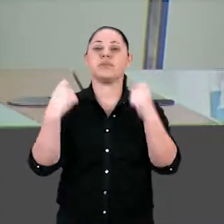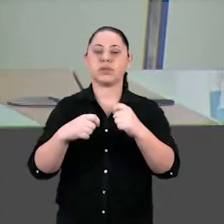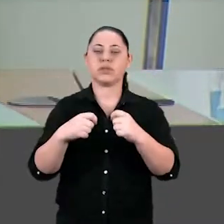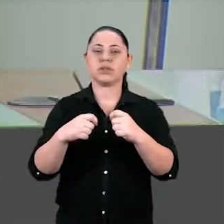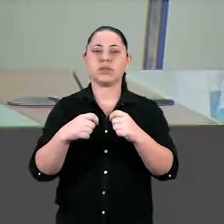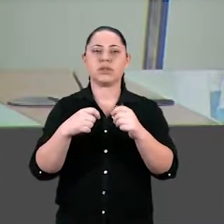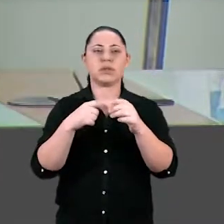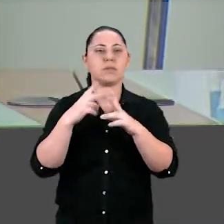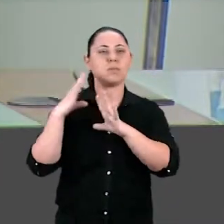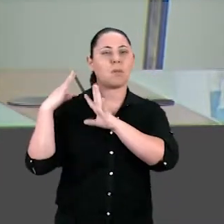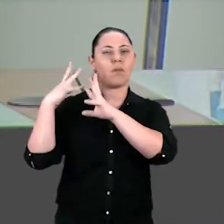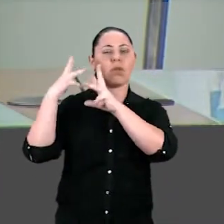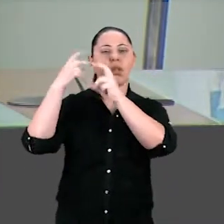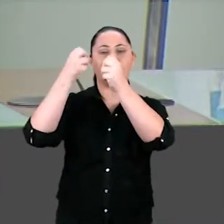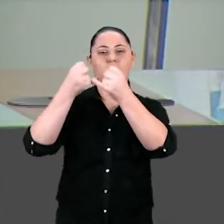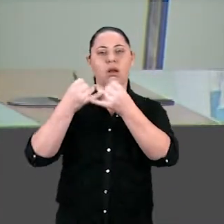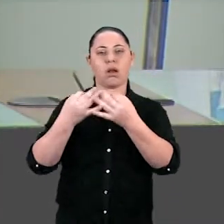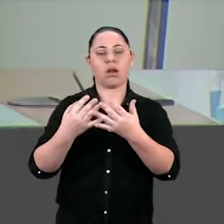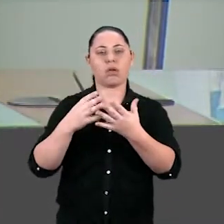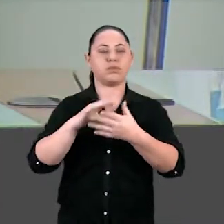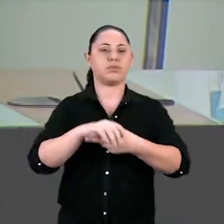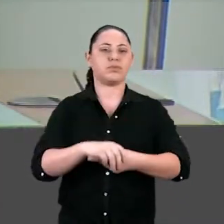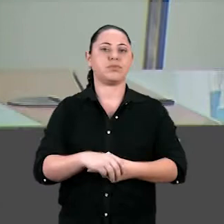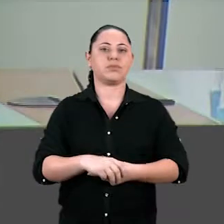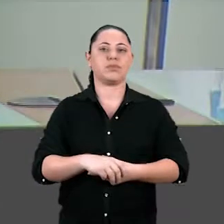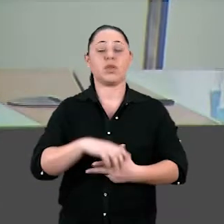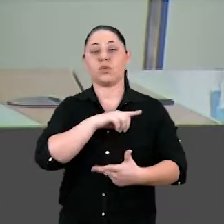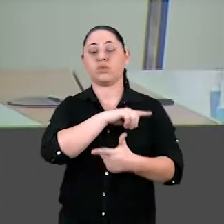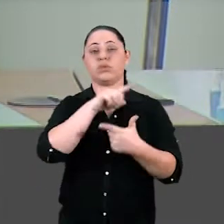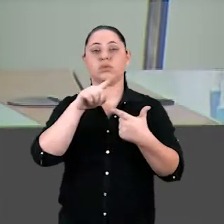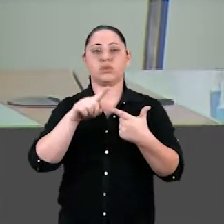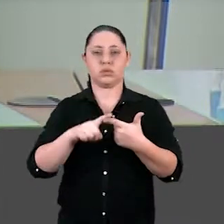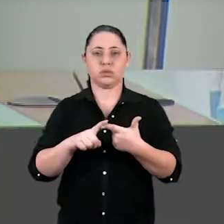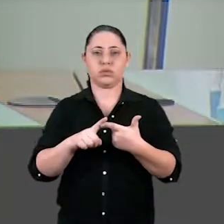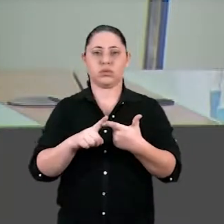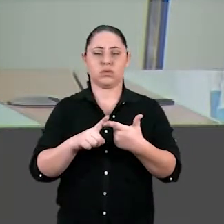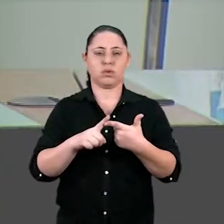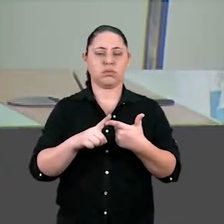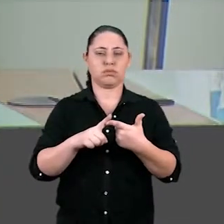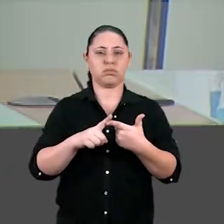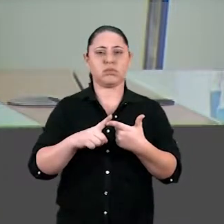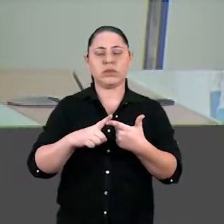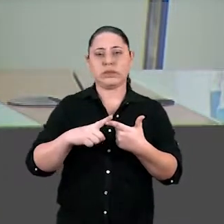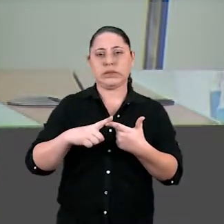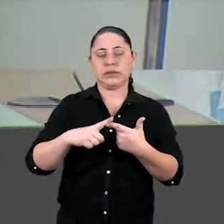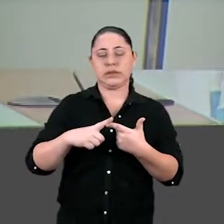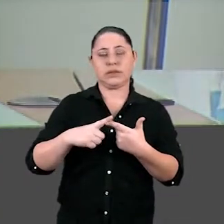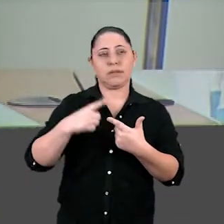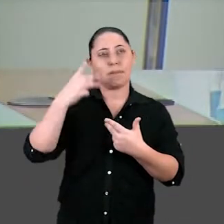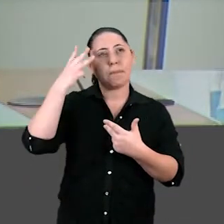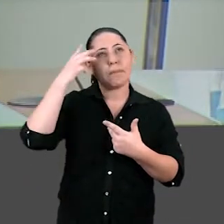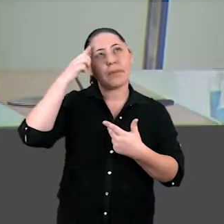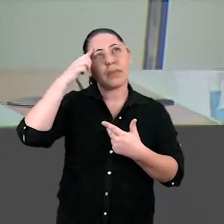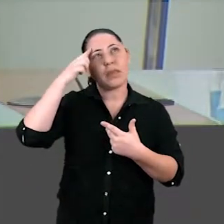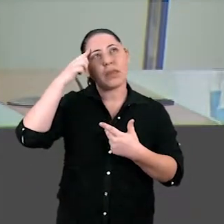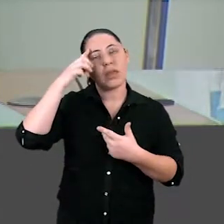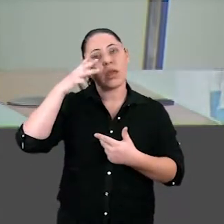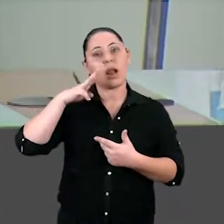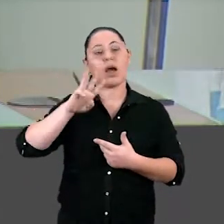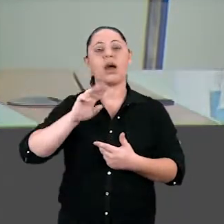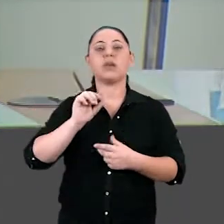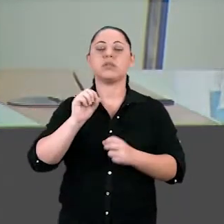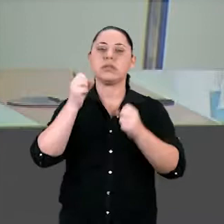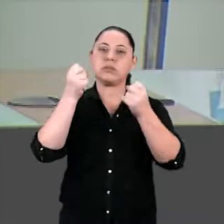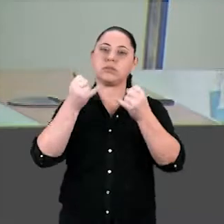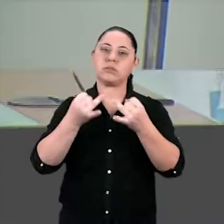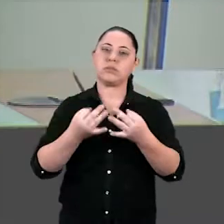essa instrumentalização. E um segundo ponto dessa minha terceira ideia e desse tema, o terceiro ponto de